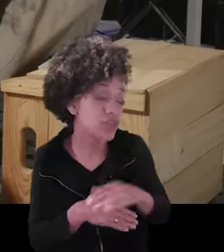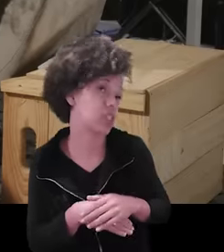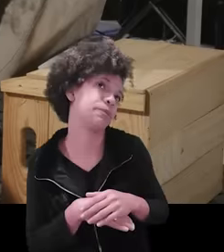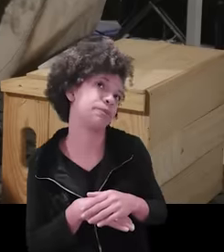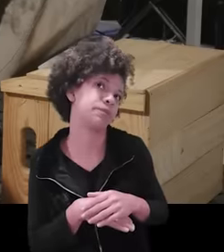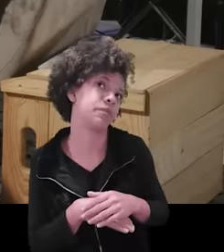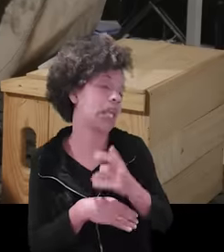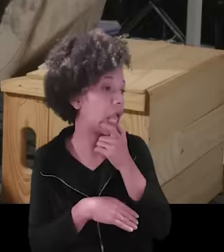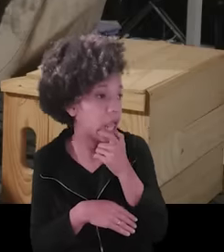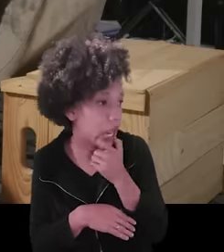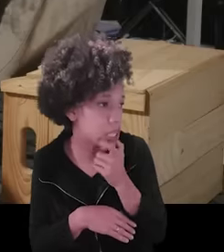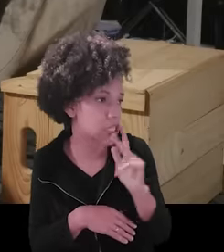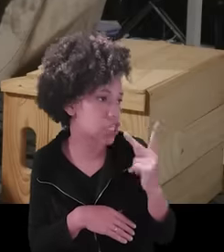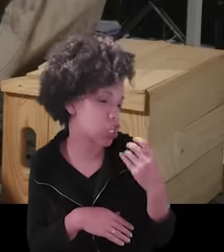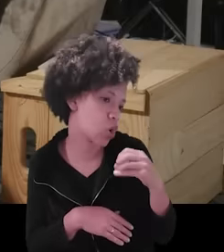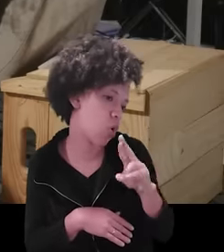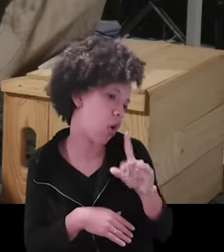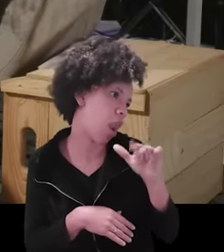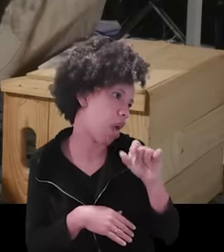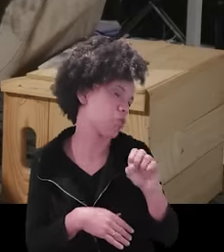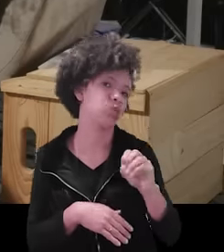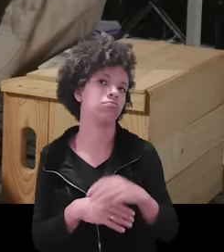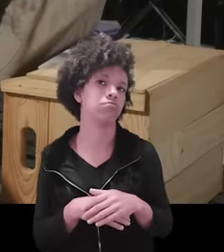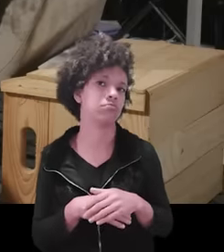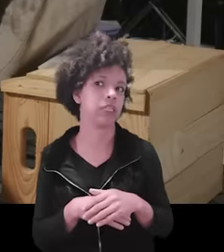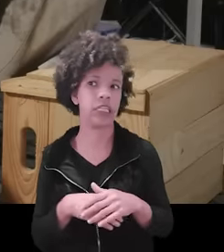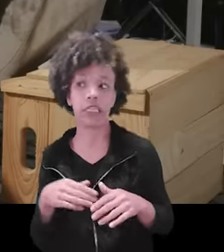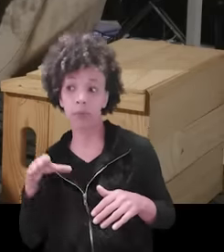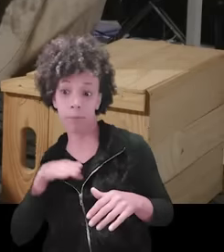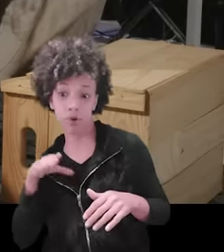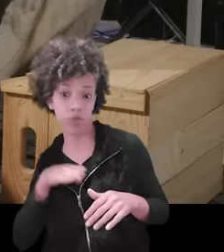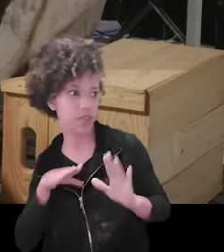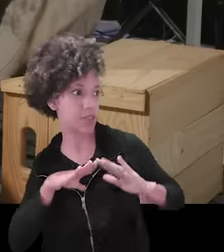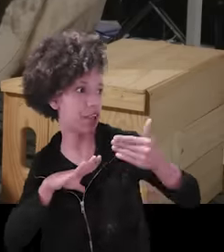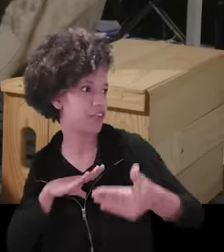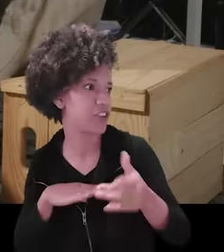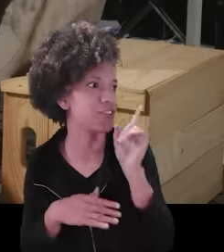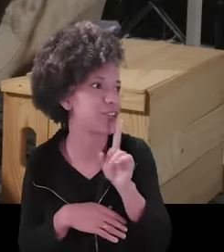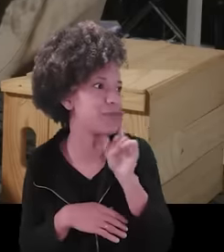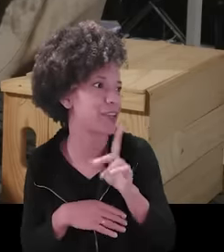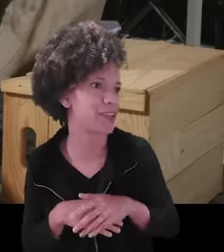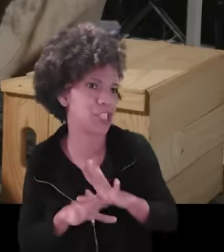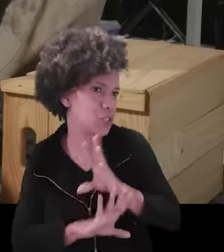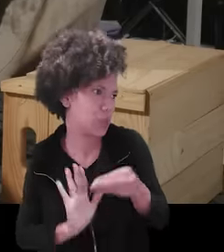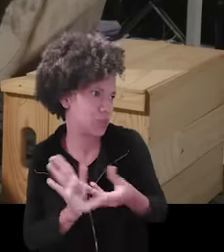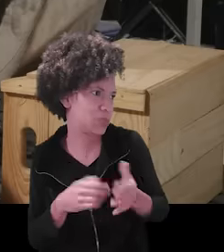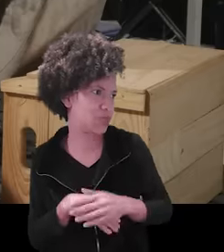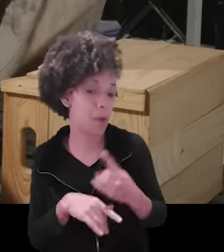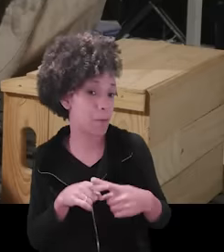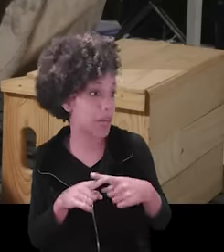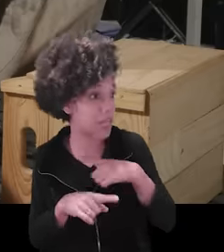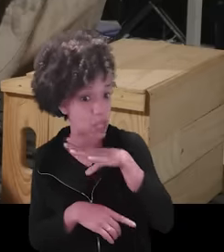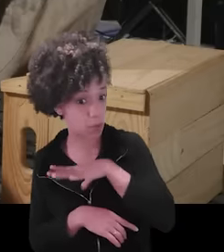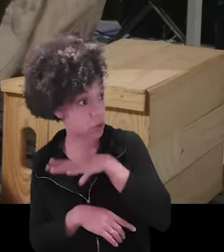hoje se você fala inglês em Orlando e português você já tá um dos Americanos então